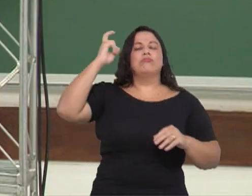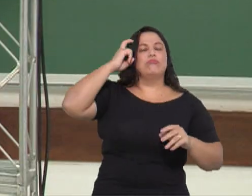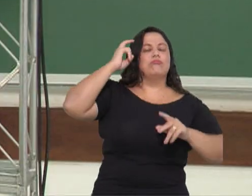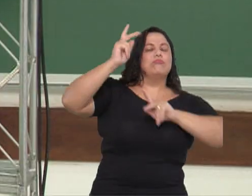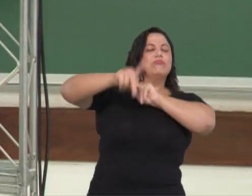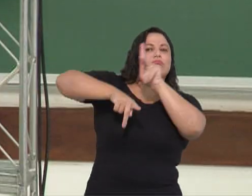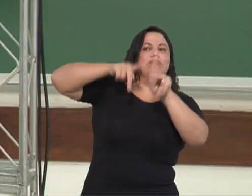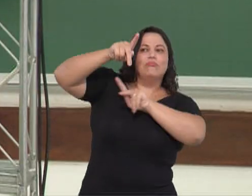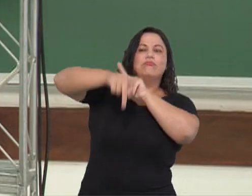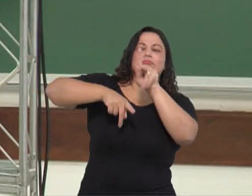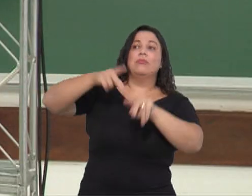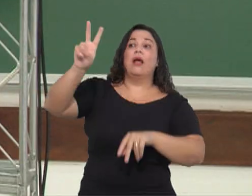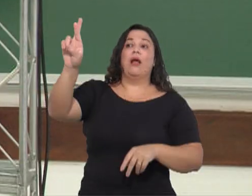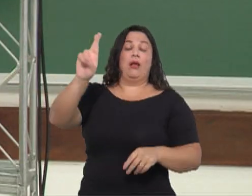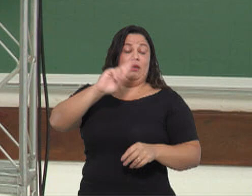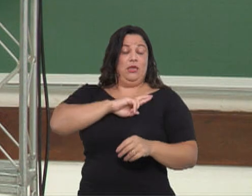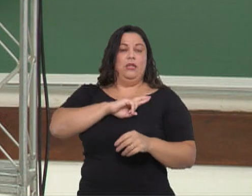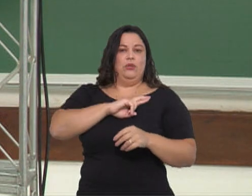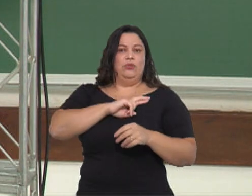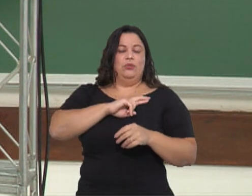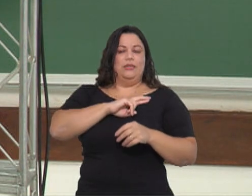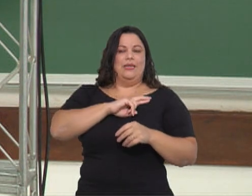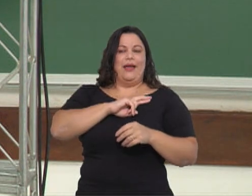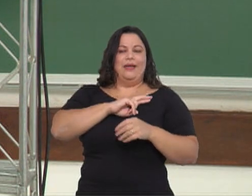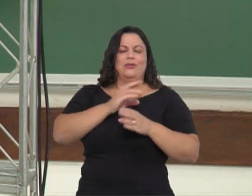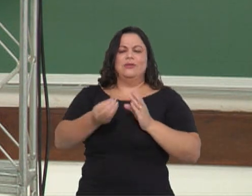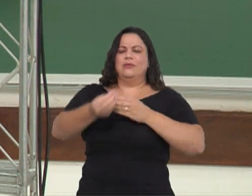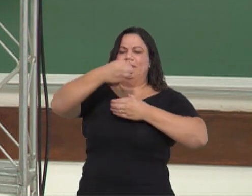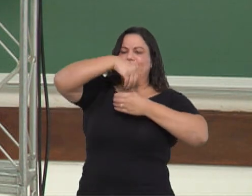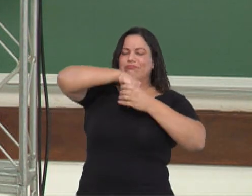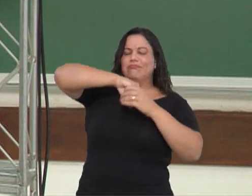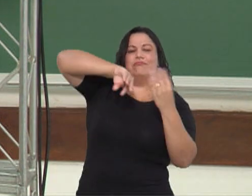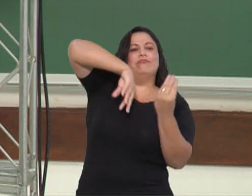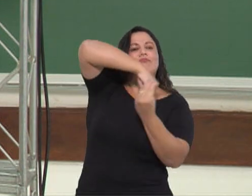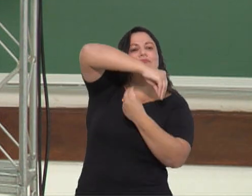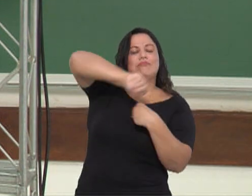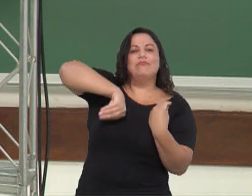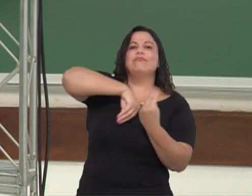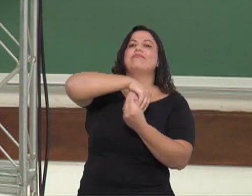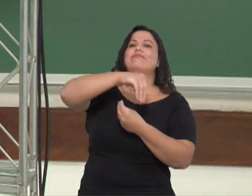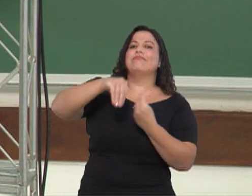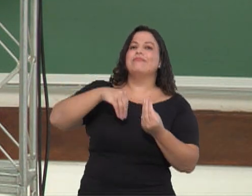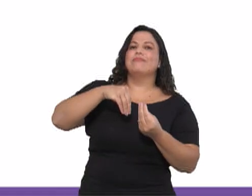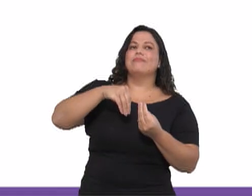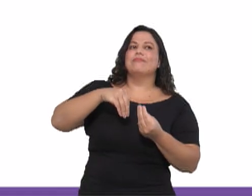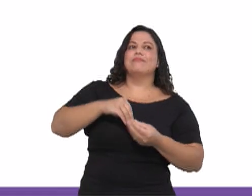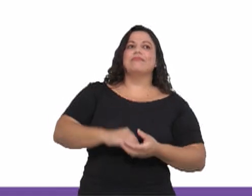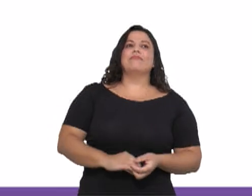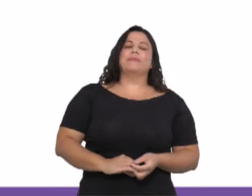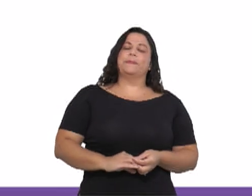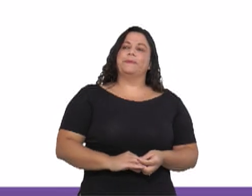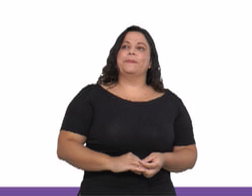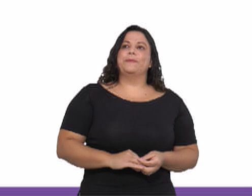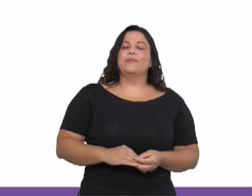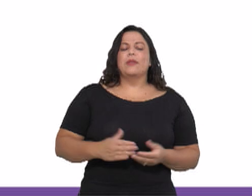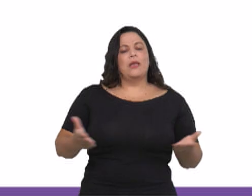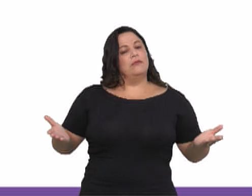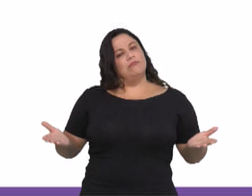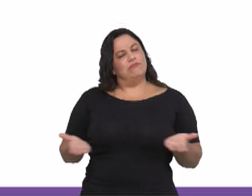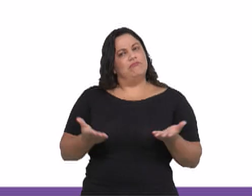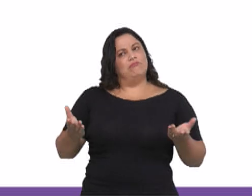religiosidade perpassa, ou seja, ela está dentro dessas festas folclóricas. Geralmente, quando nós